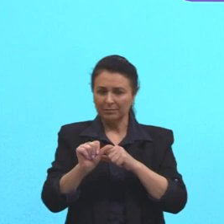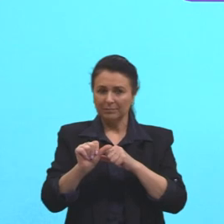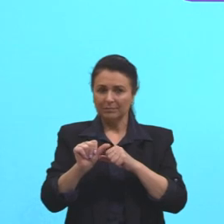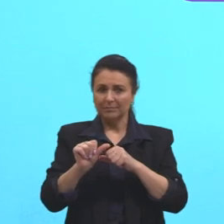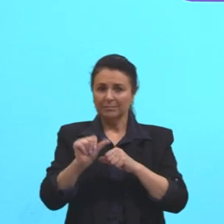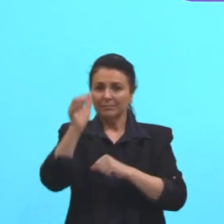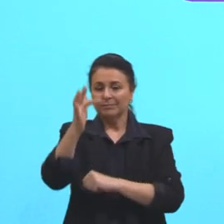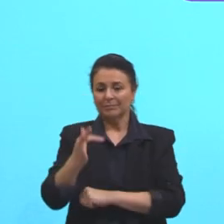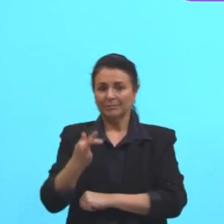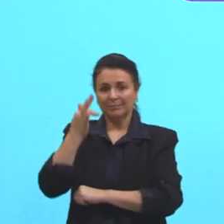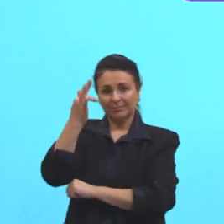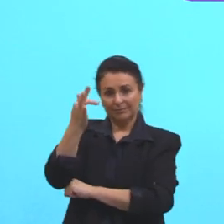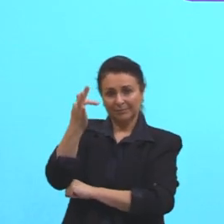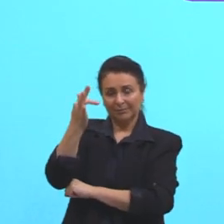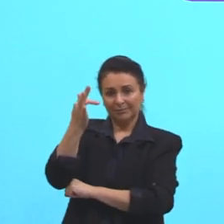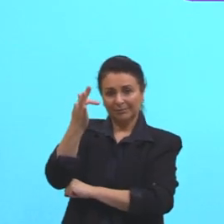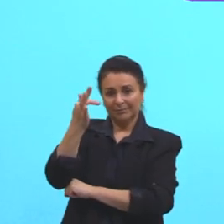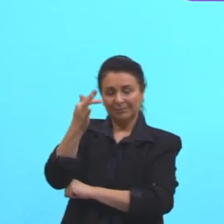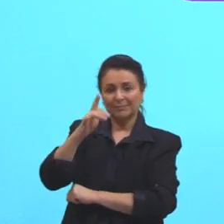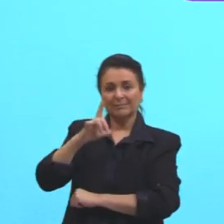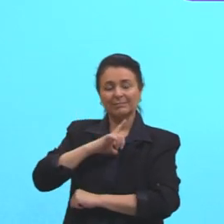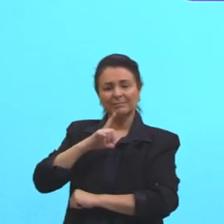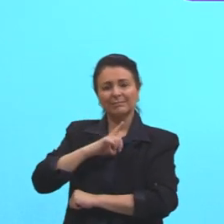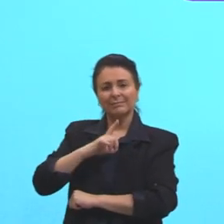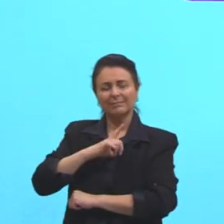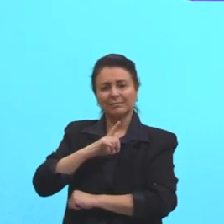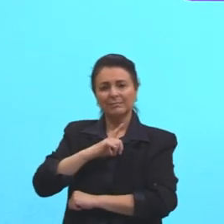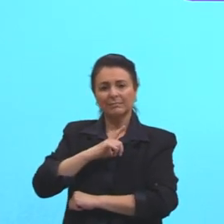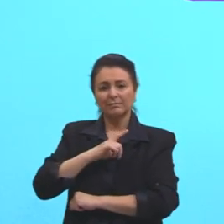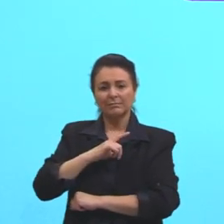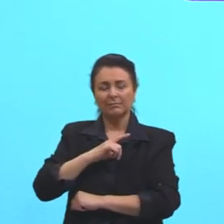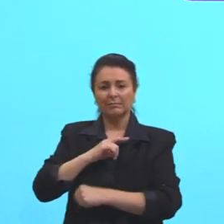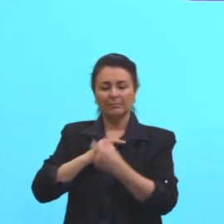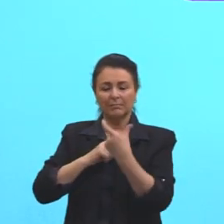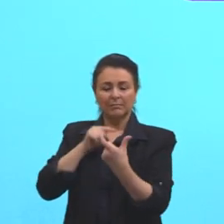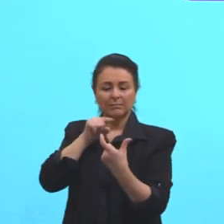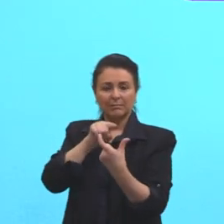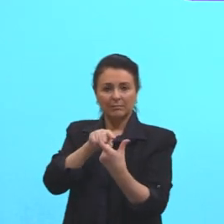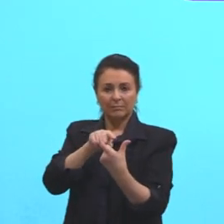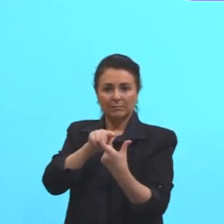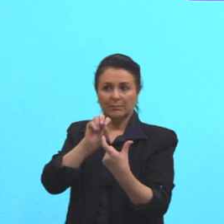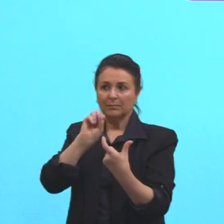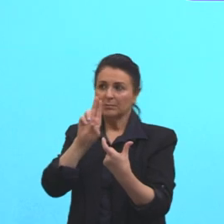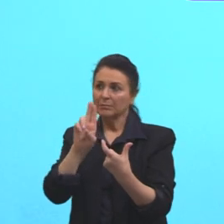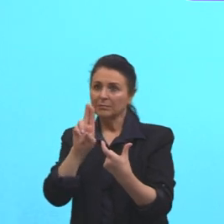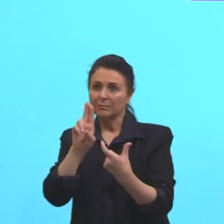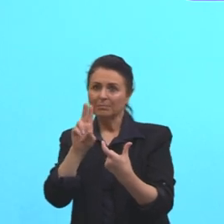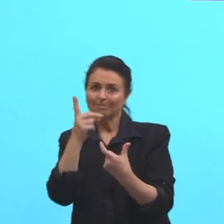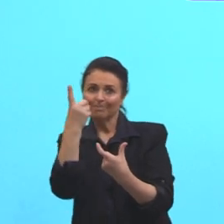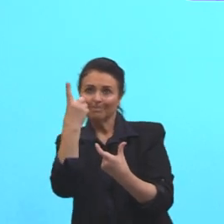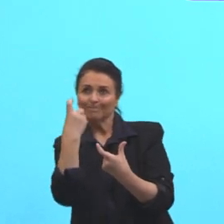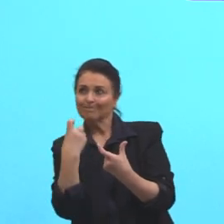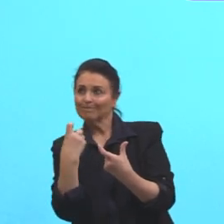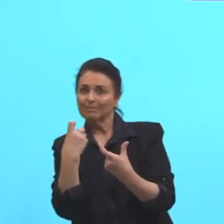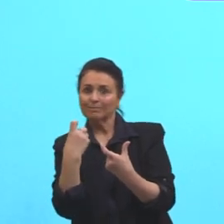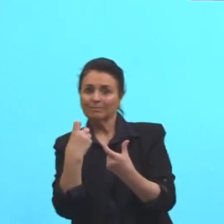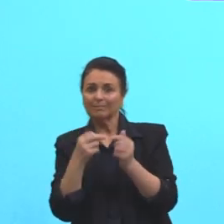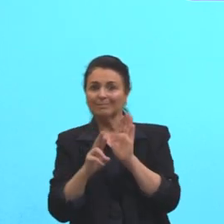no futuro eu tenho uma palavra ou uma expressão que